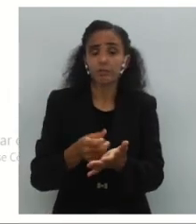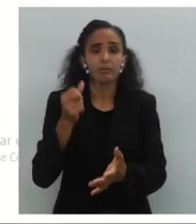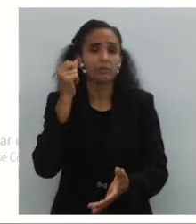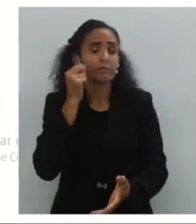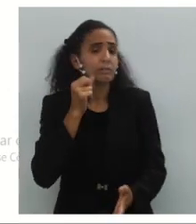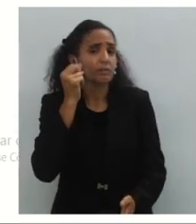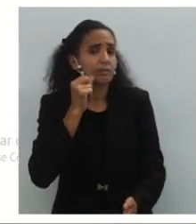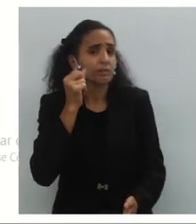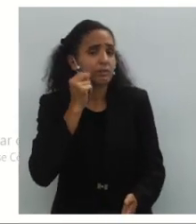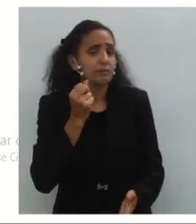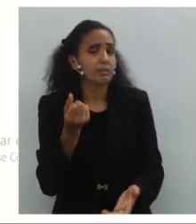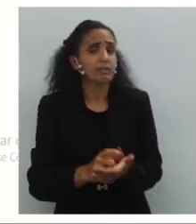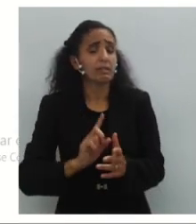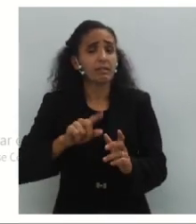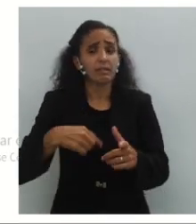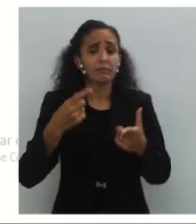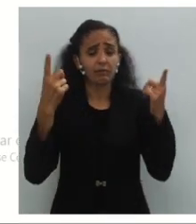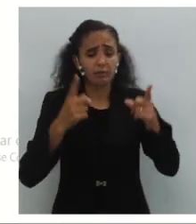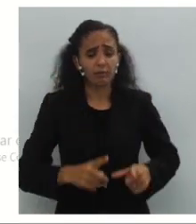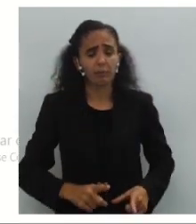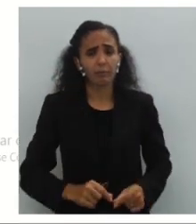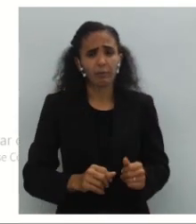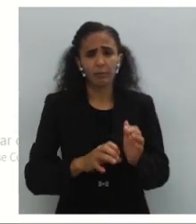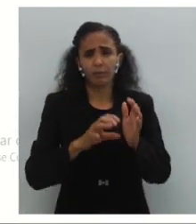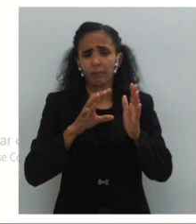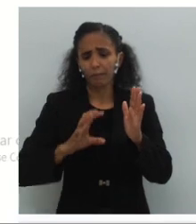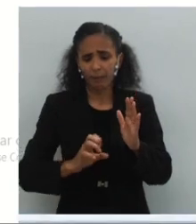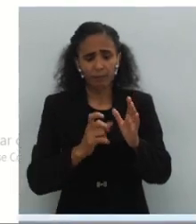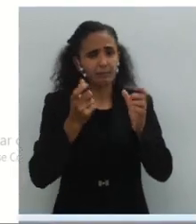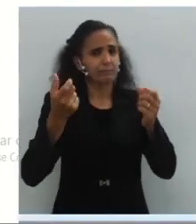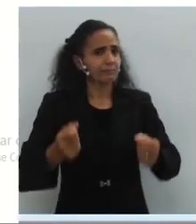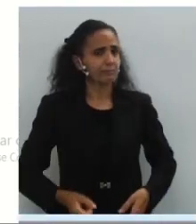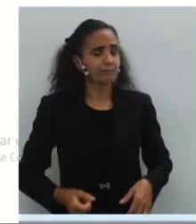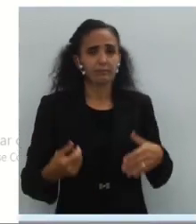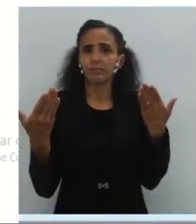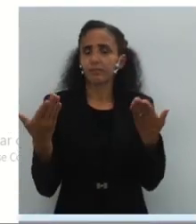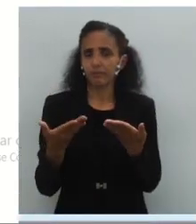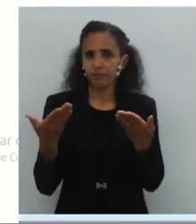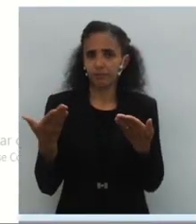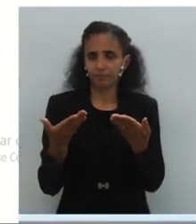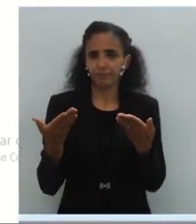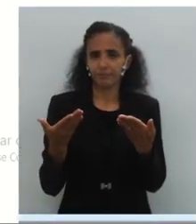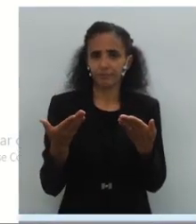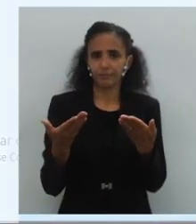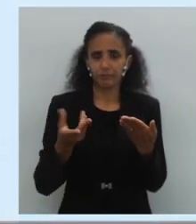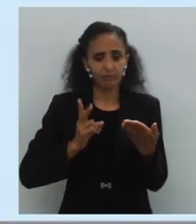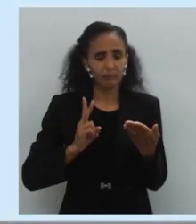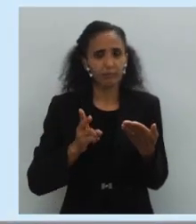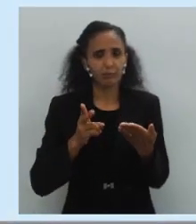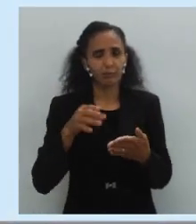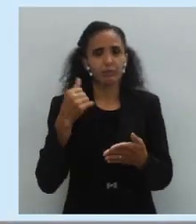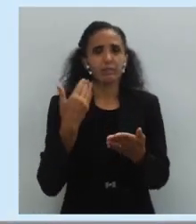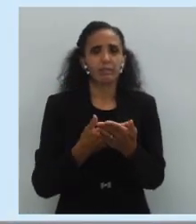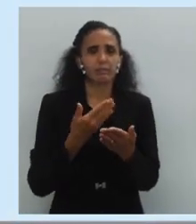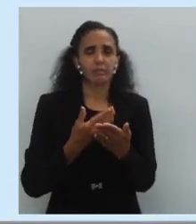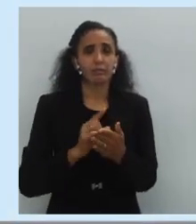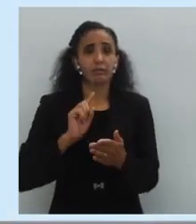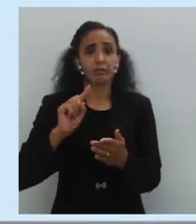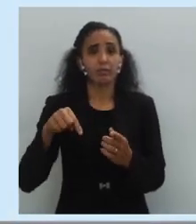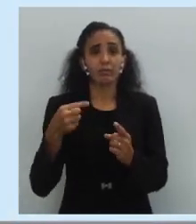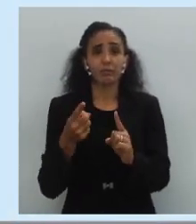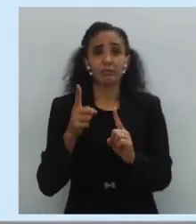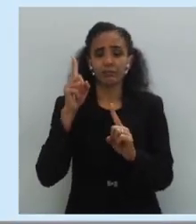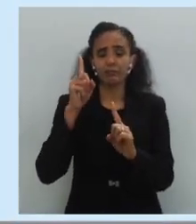verrugas que podem até provocar o câncer de colo de útero. E agora a gente vai falar